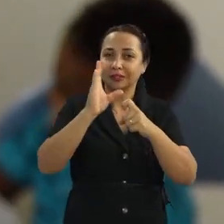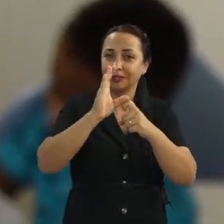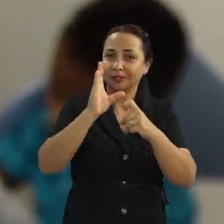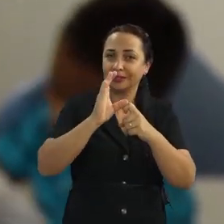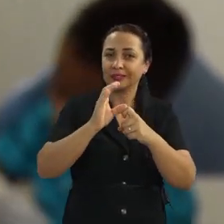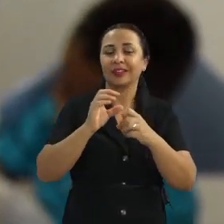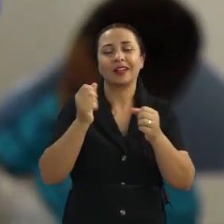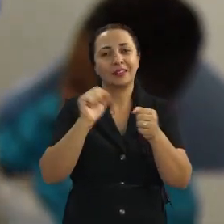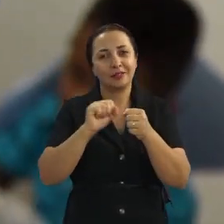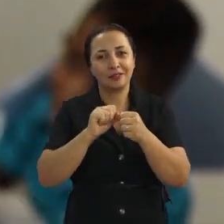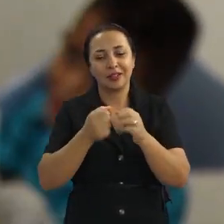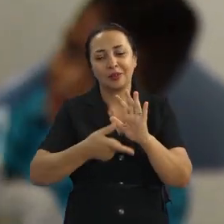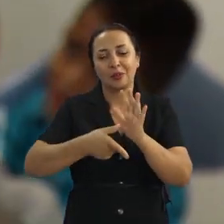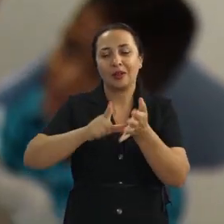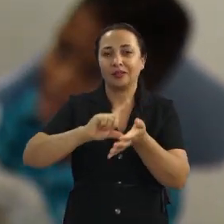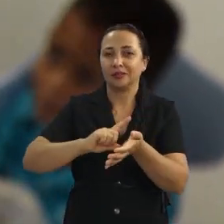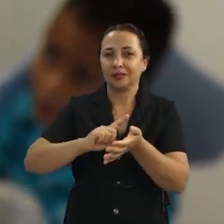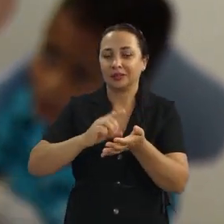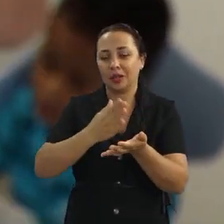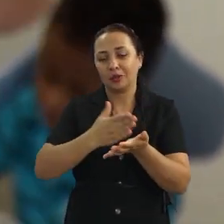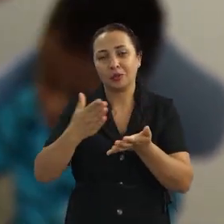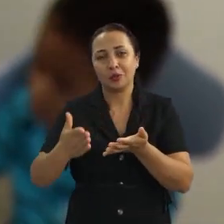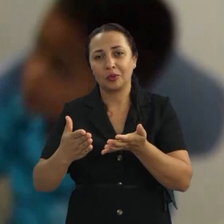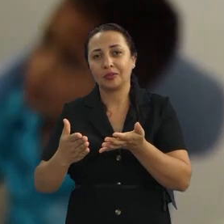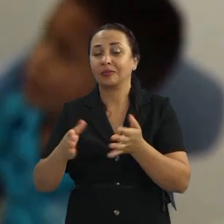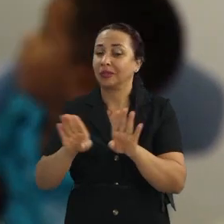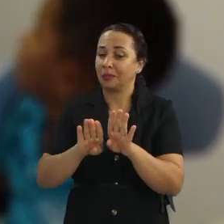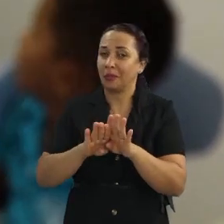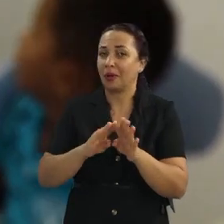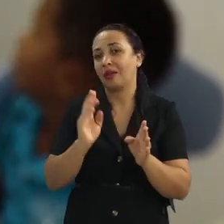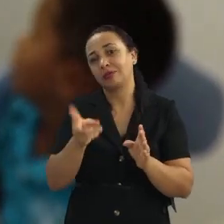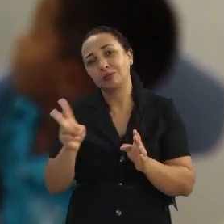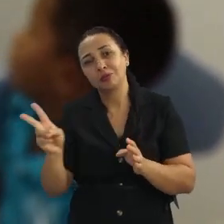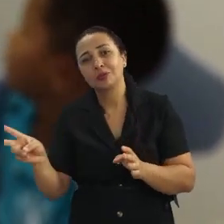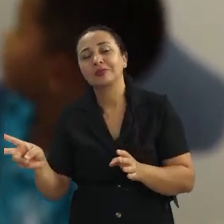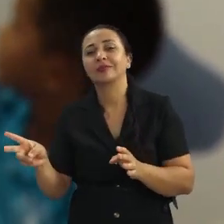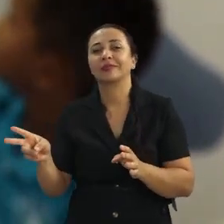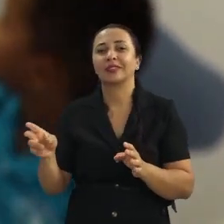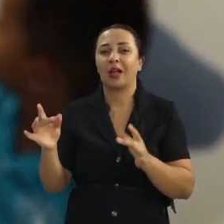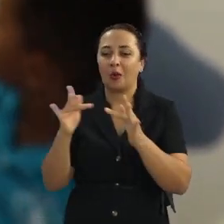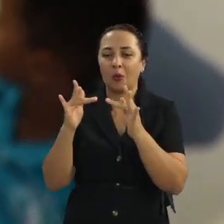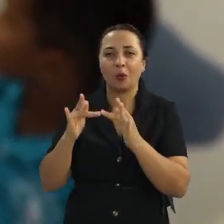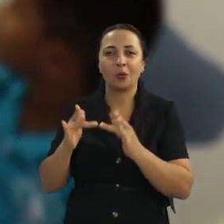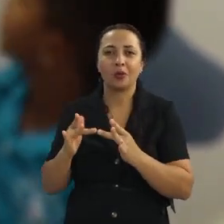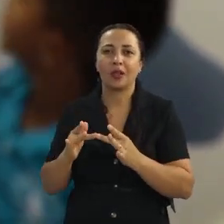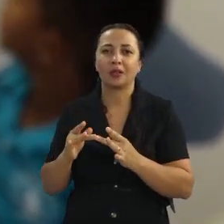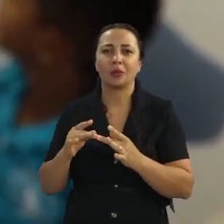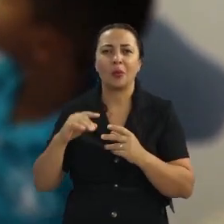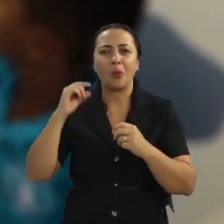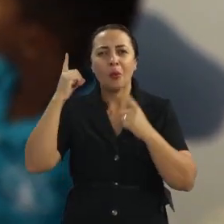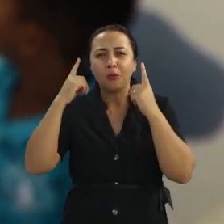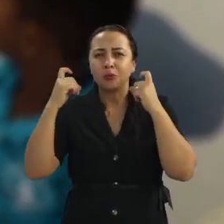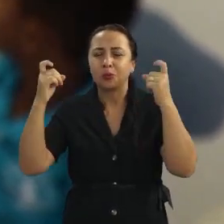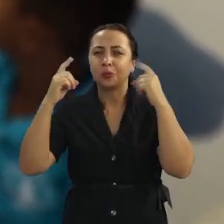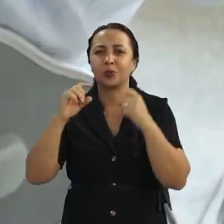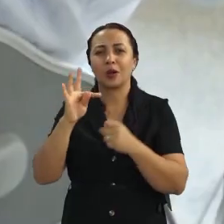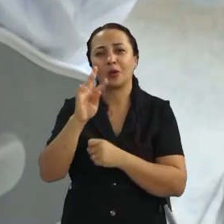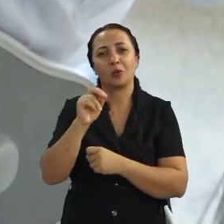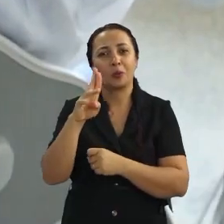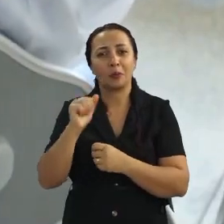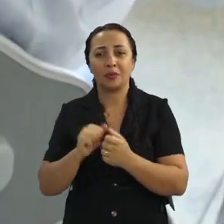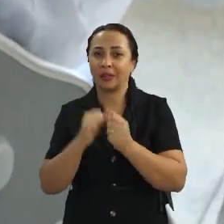aqui dentro do ambiente clínico é feito antes né durante o atendimento odontológico mesmo que é quando ele vai estar em contato com as turbinas